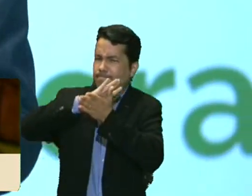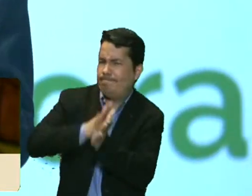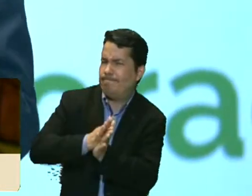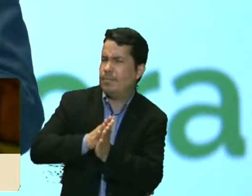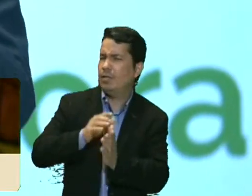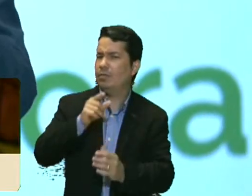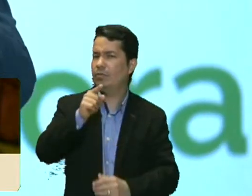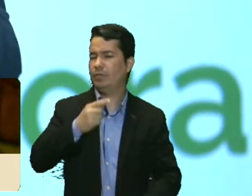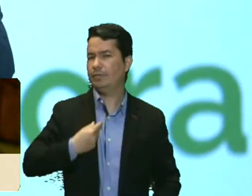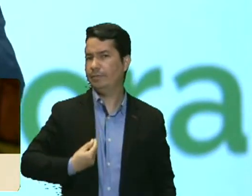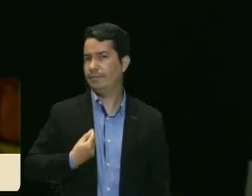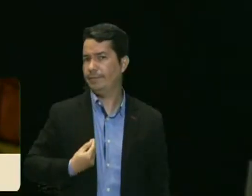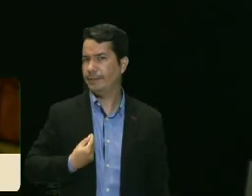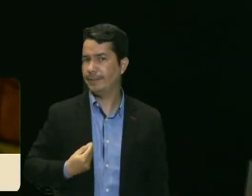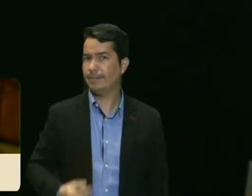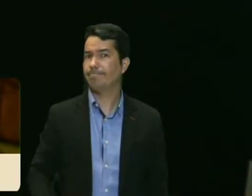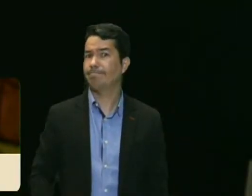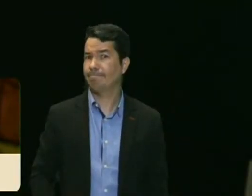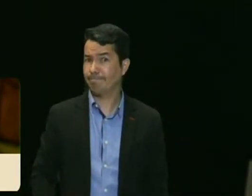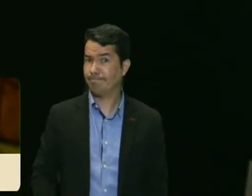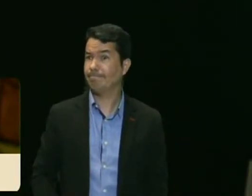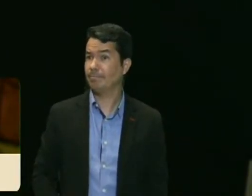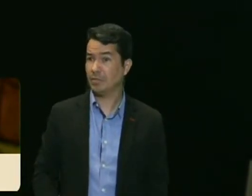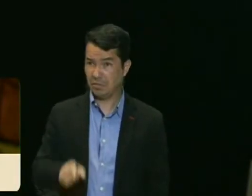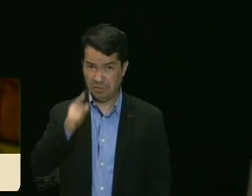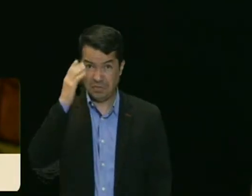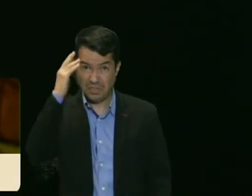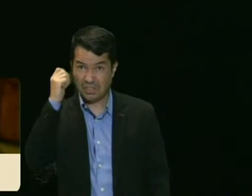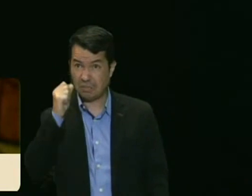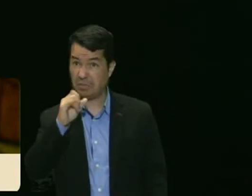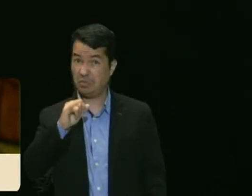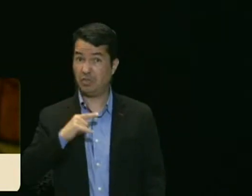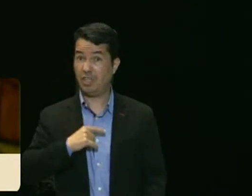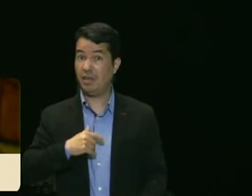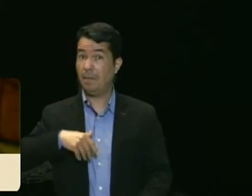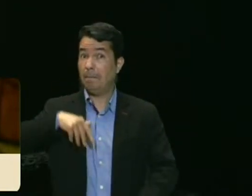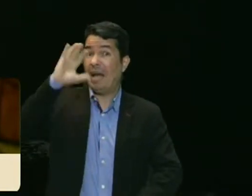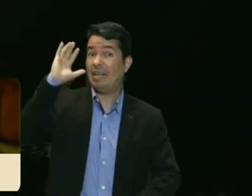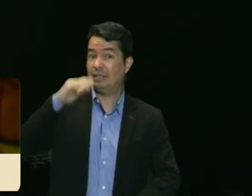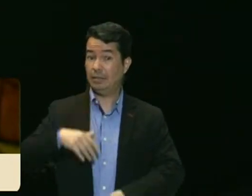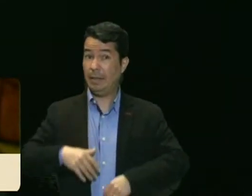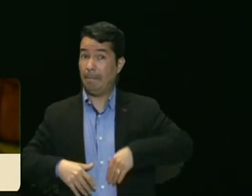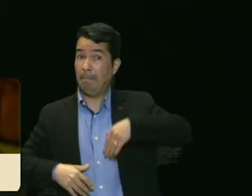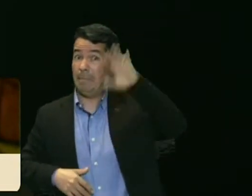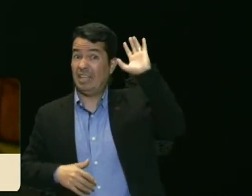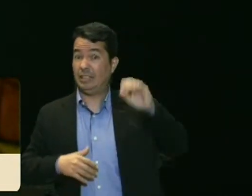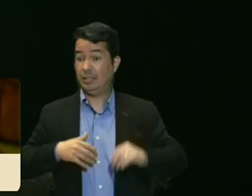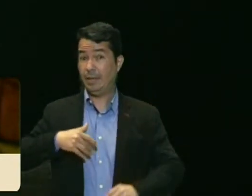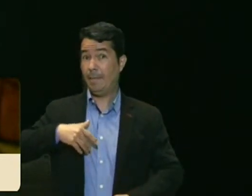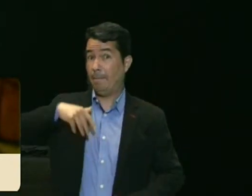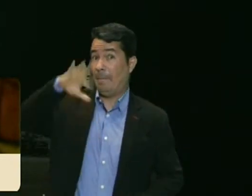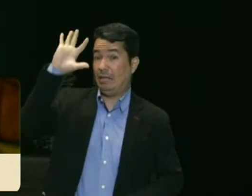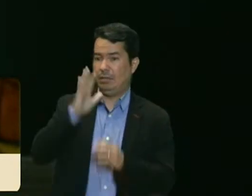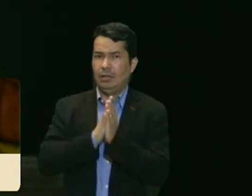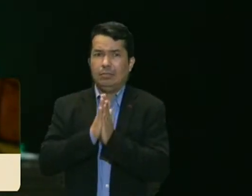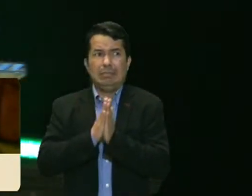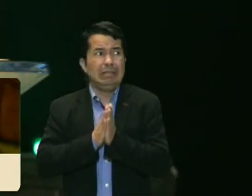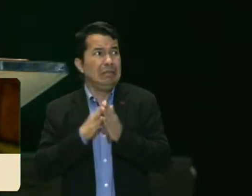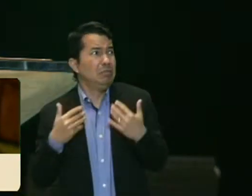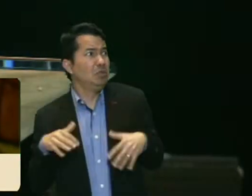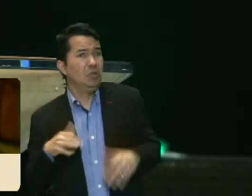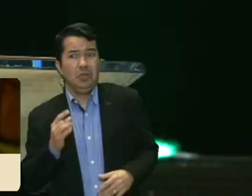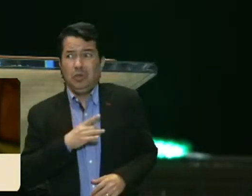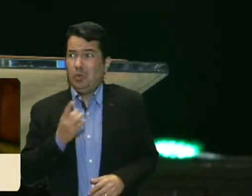Quanto mais você alimenta a ansiedade, mais ela toma conta de você. Com mais medo você fica.